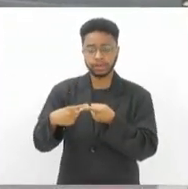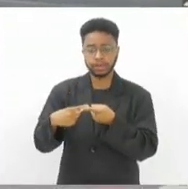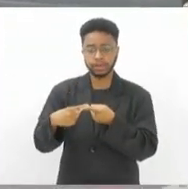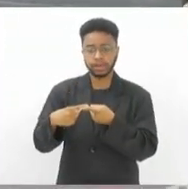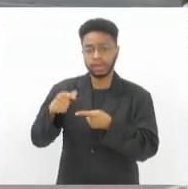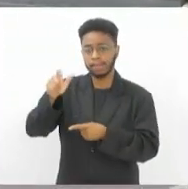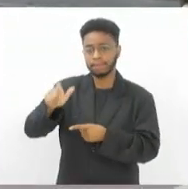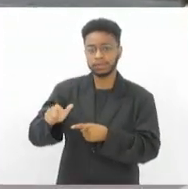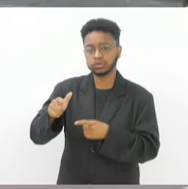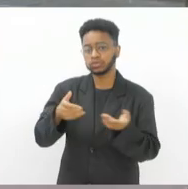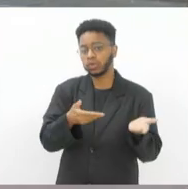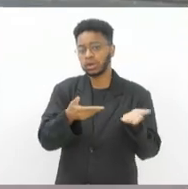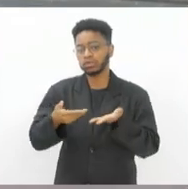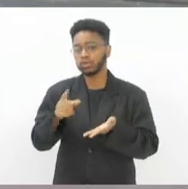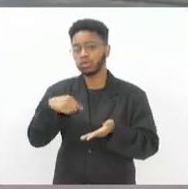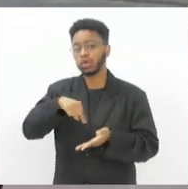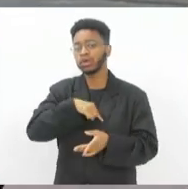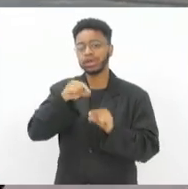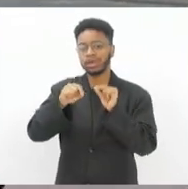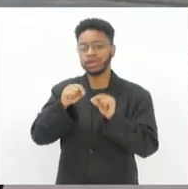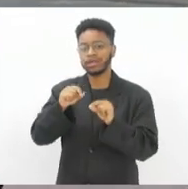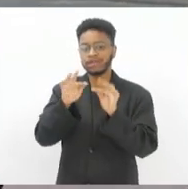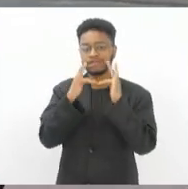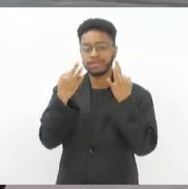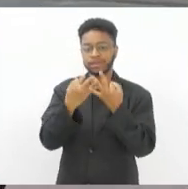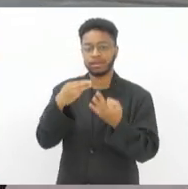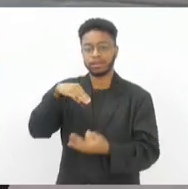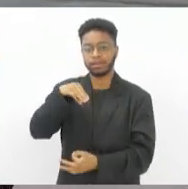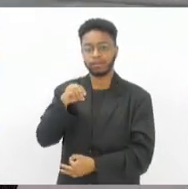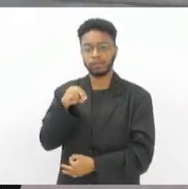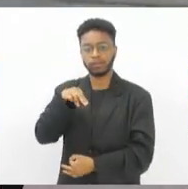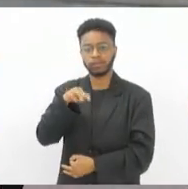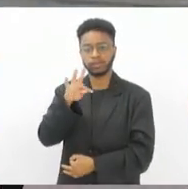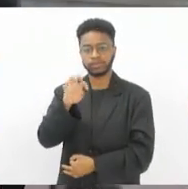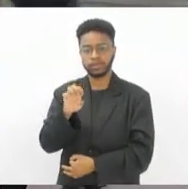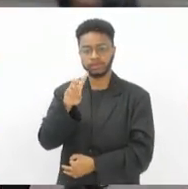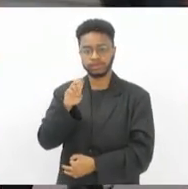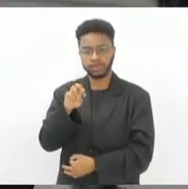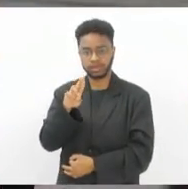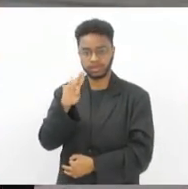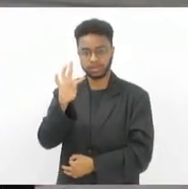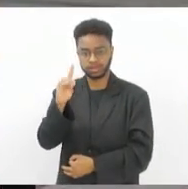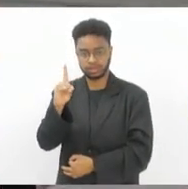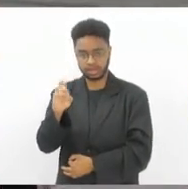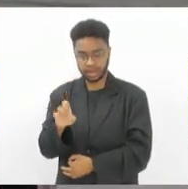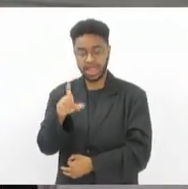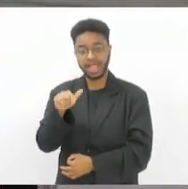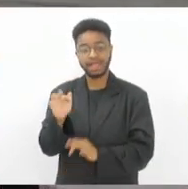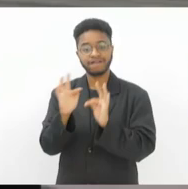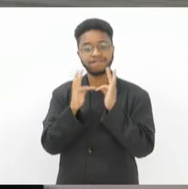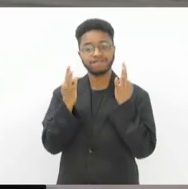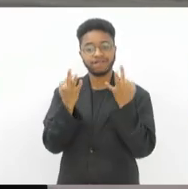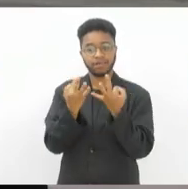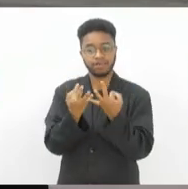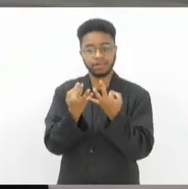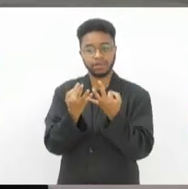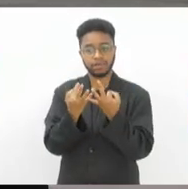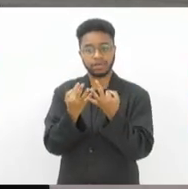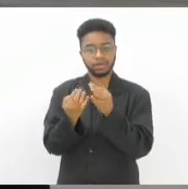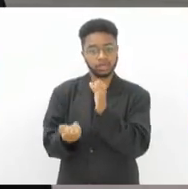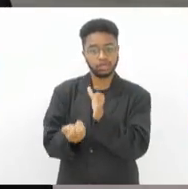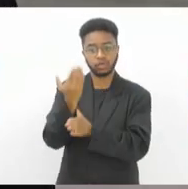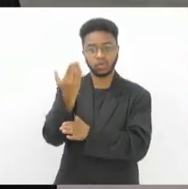aqui foi a família Monteverde, que era a família que fundou o Ponto